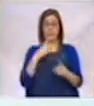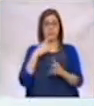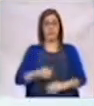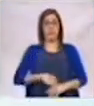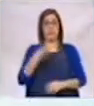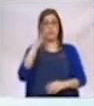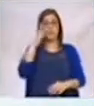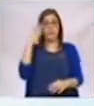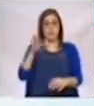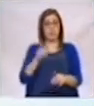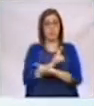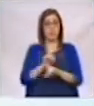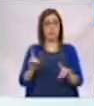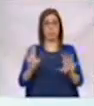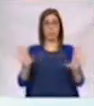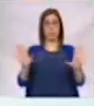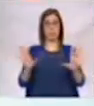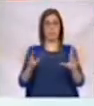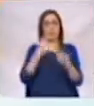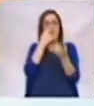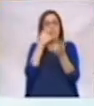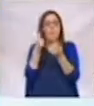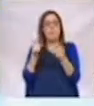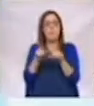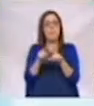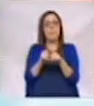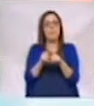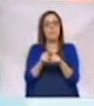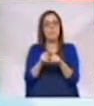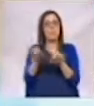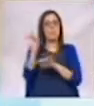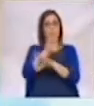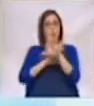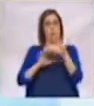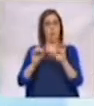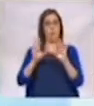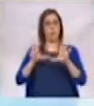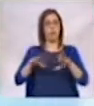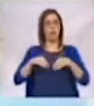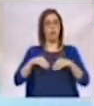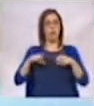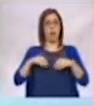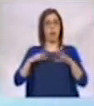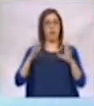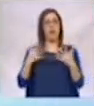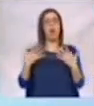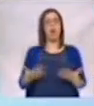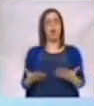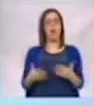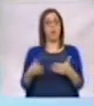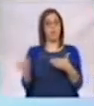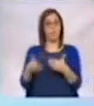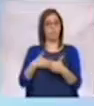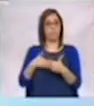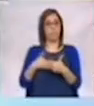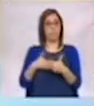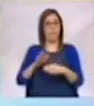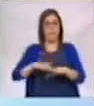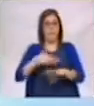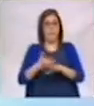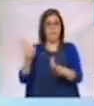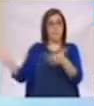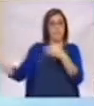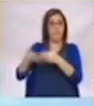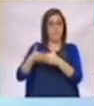uma quantidade de migrantes, nem de perto nem de longe, parecida com aquela que a Europa recebeu. Agora as portas